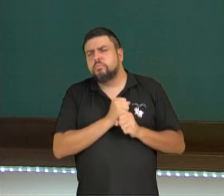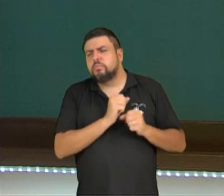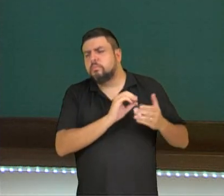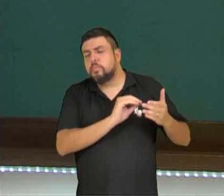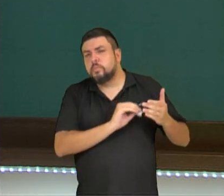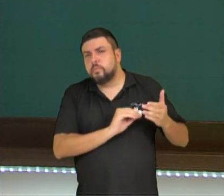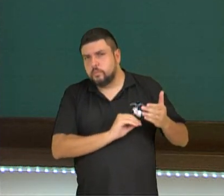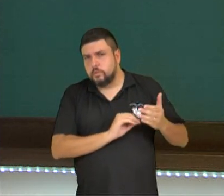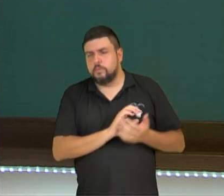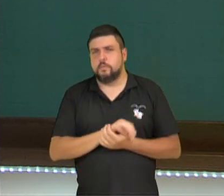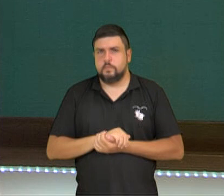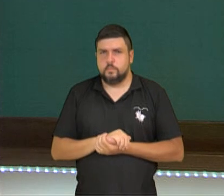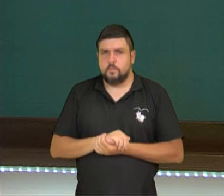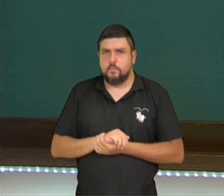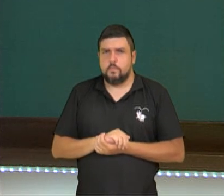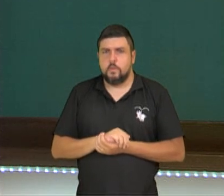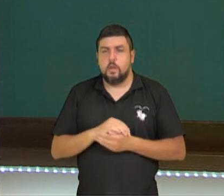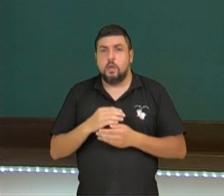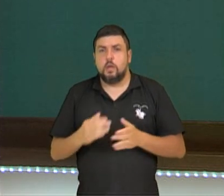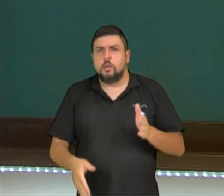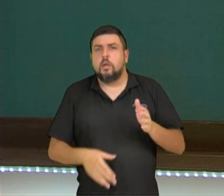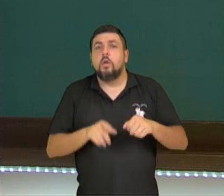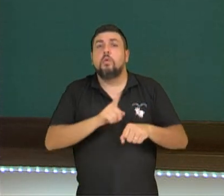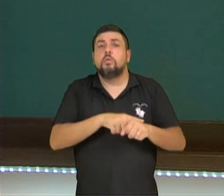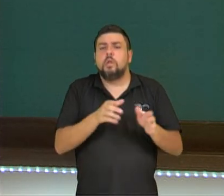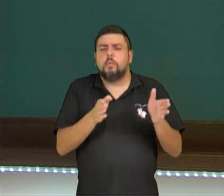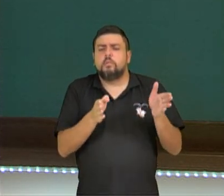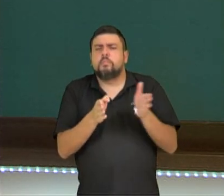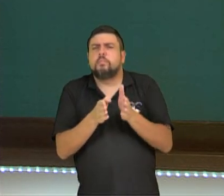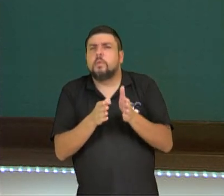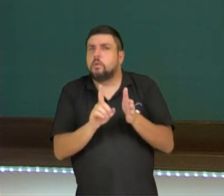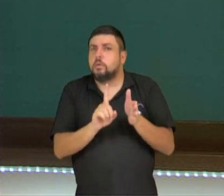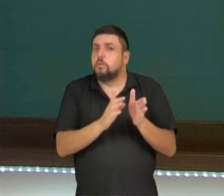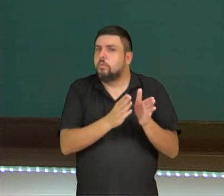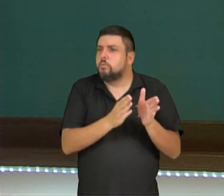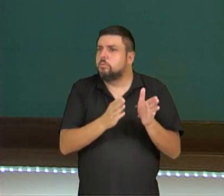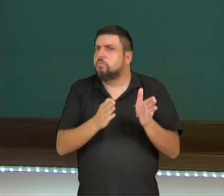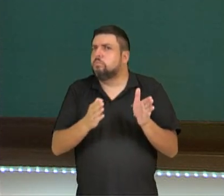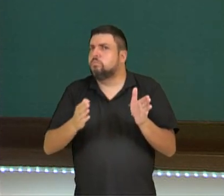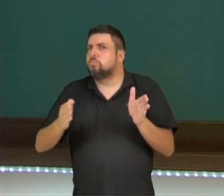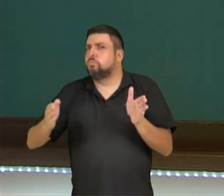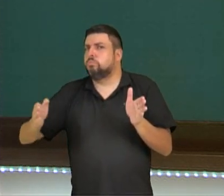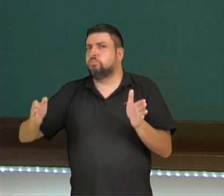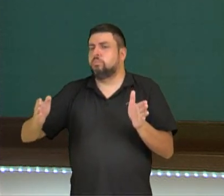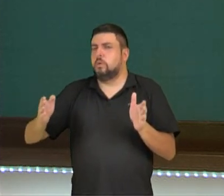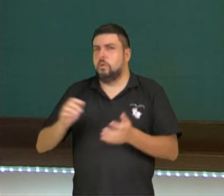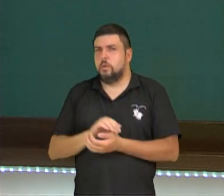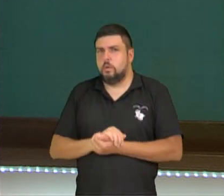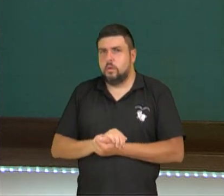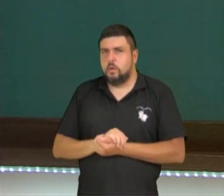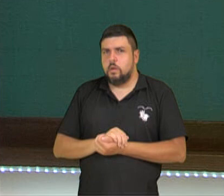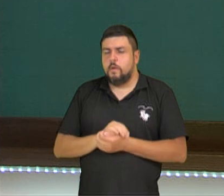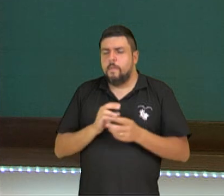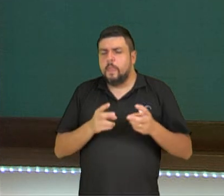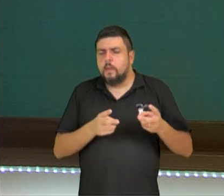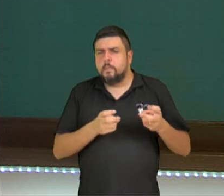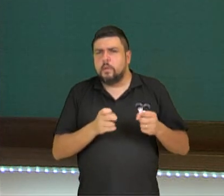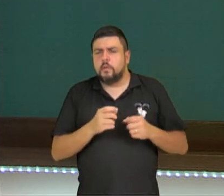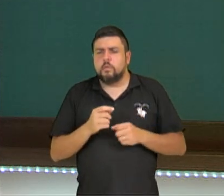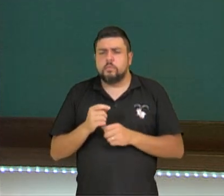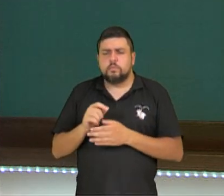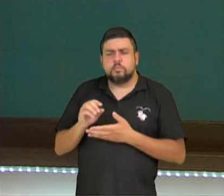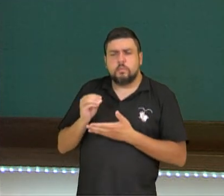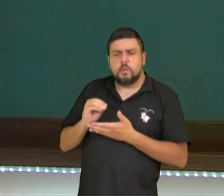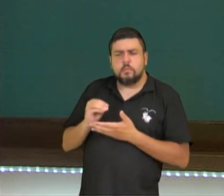tempo atmosférico durante um longo período e eu percebo que isso se repete quase que de